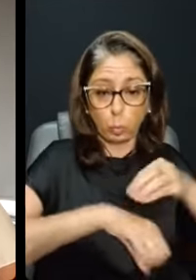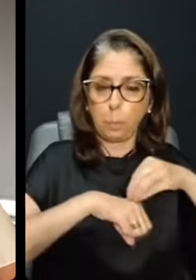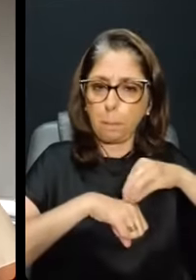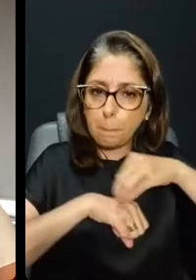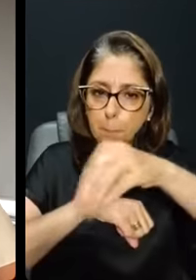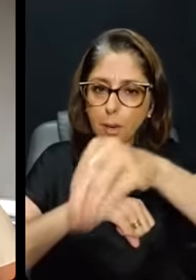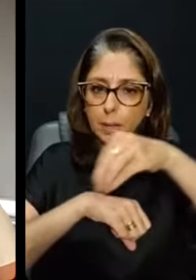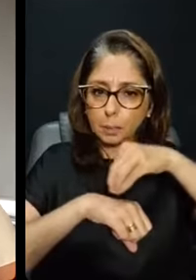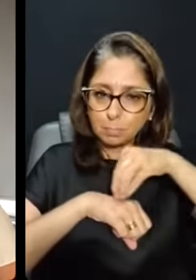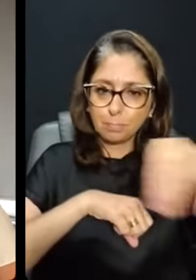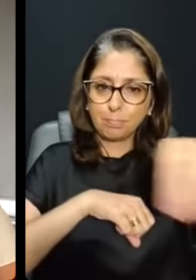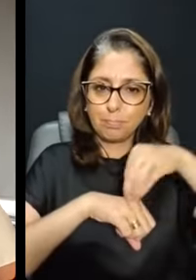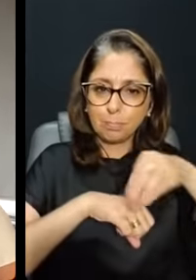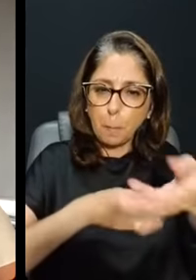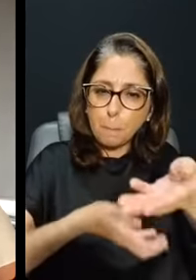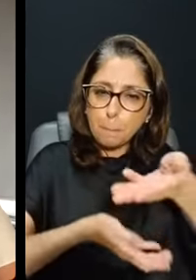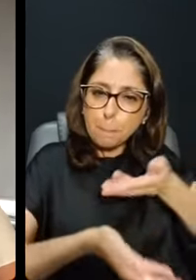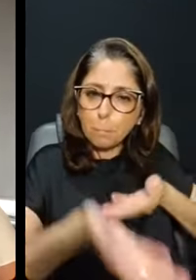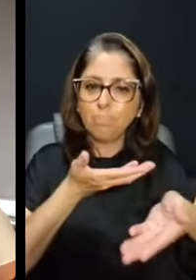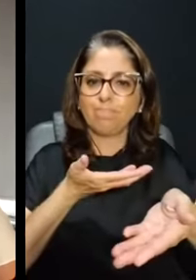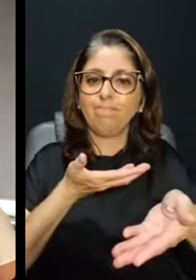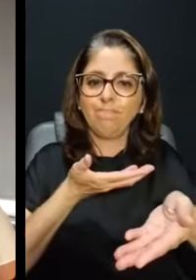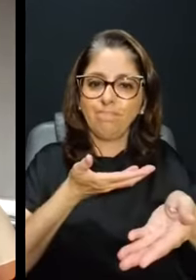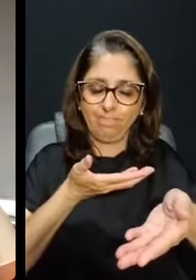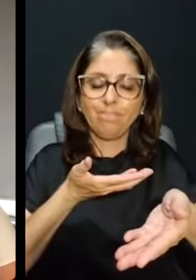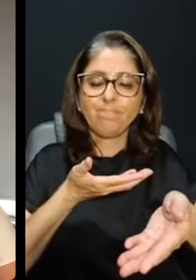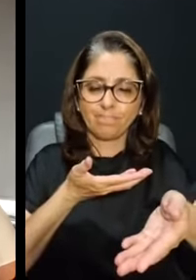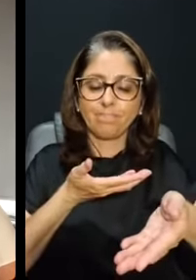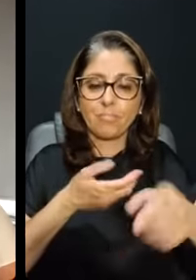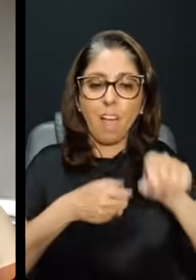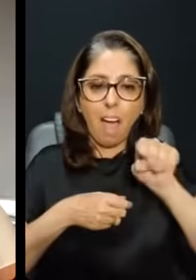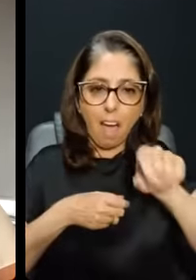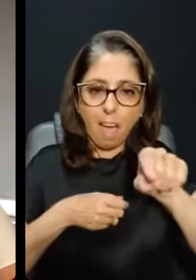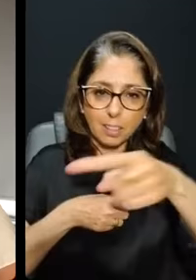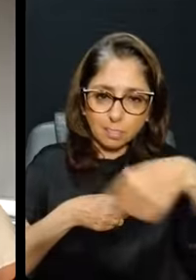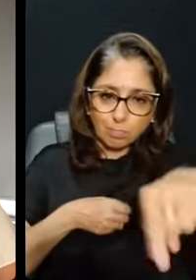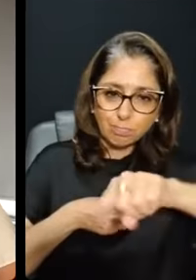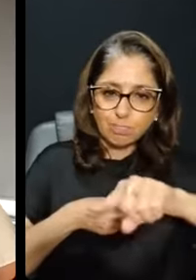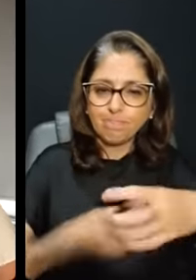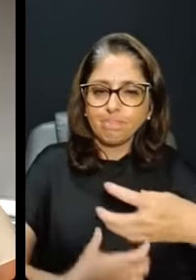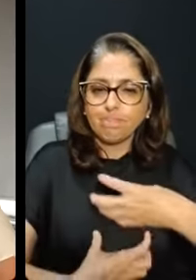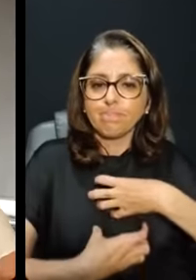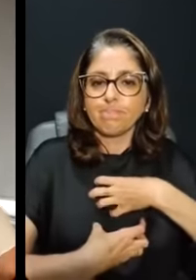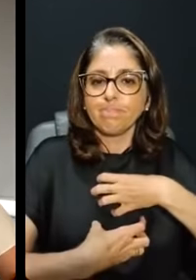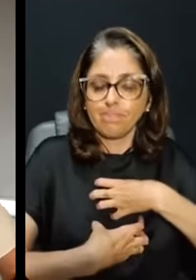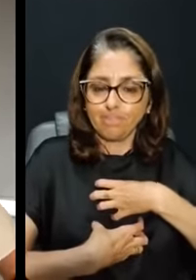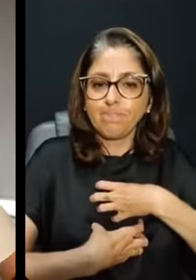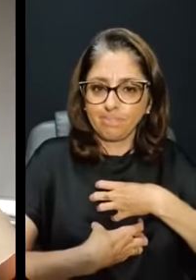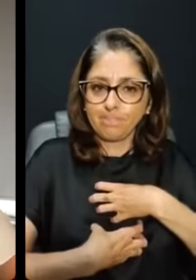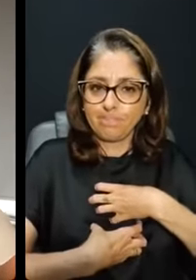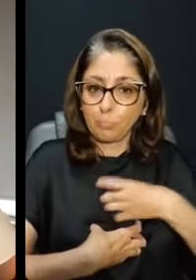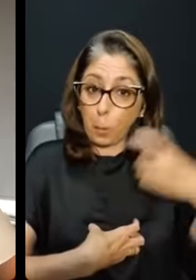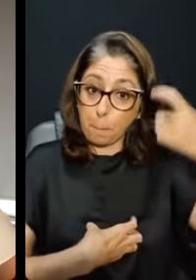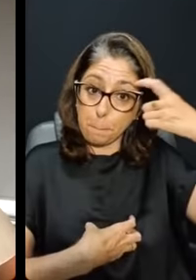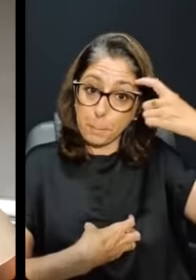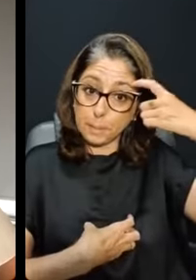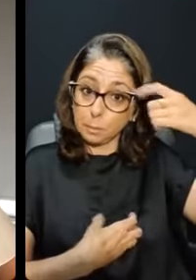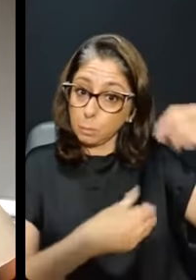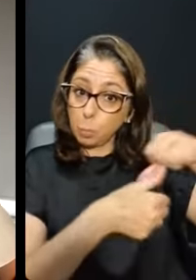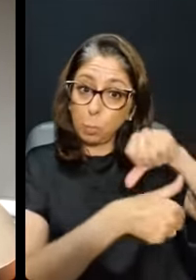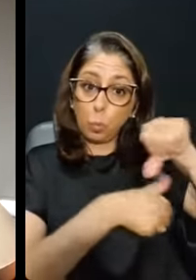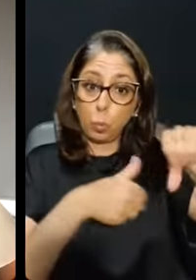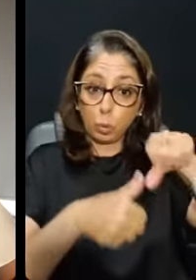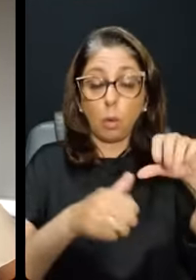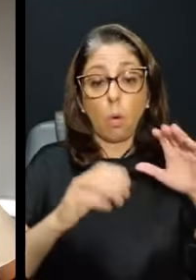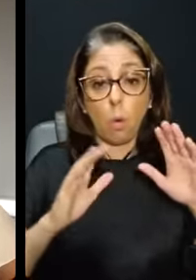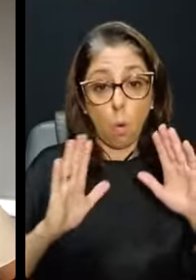e fazendo realmente esse movimento acontecer de um trabalho de formiguinho, tá? Um trabalho que